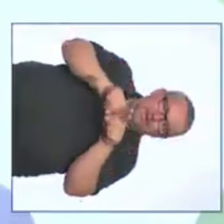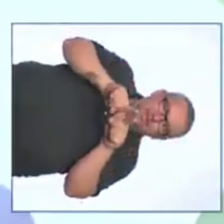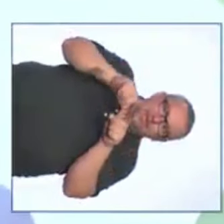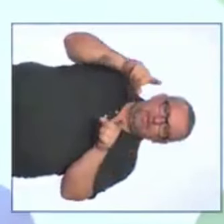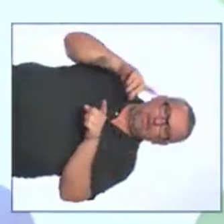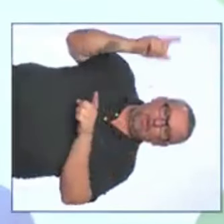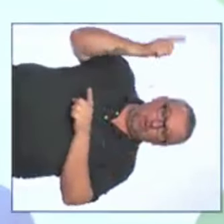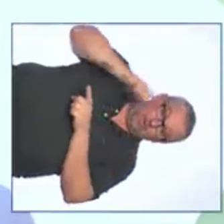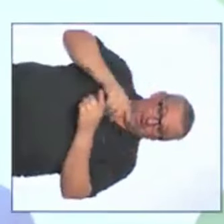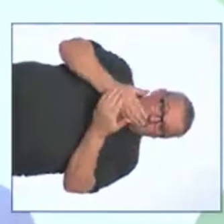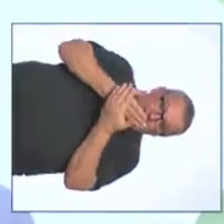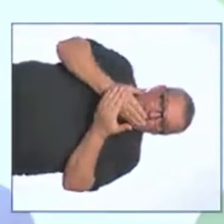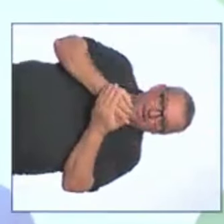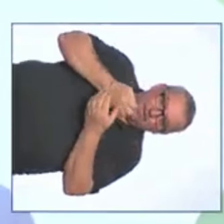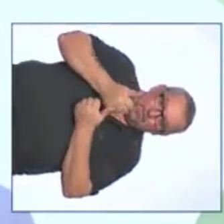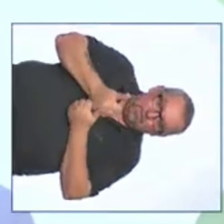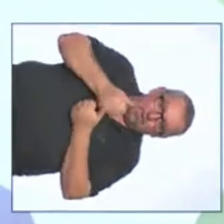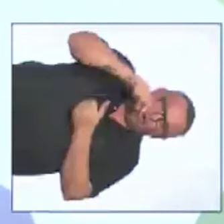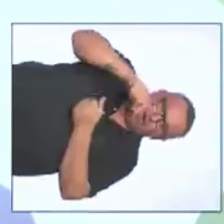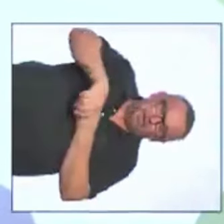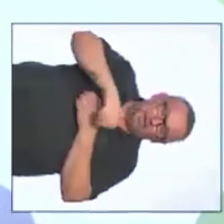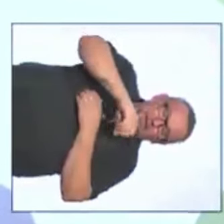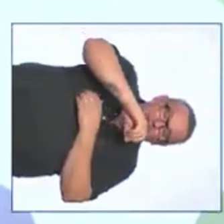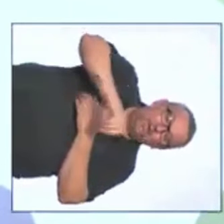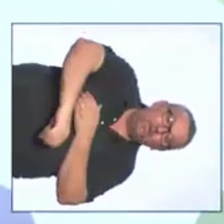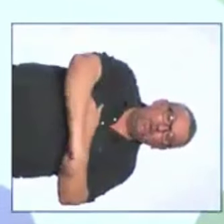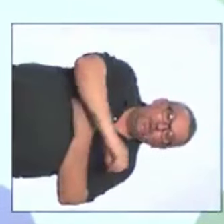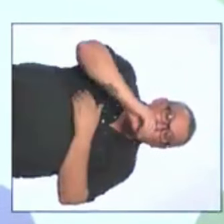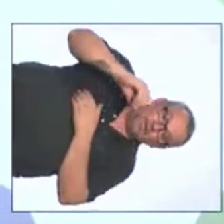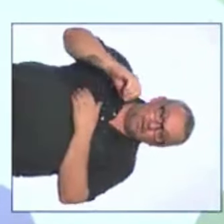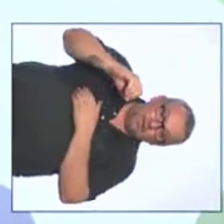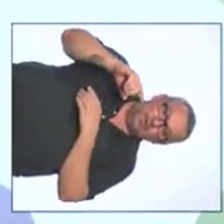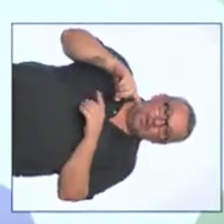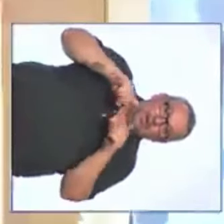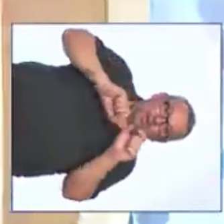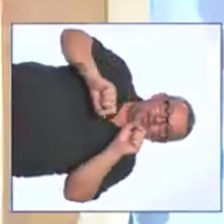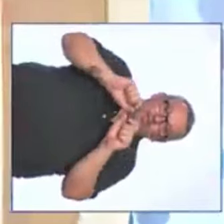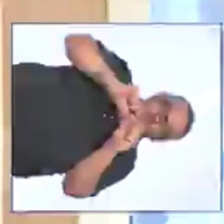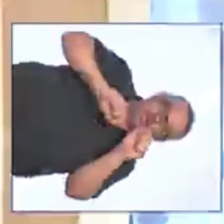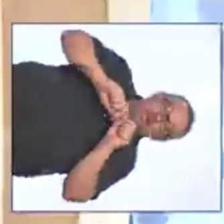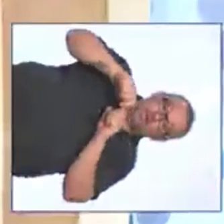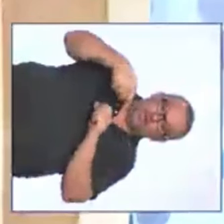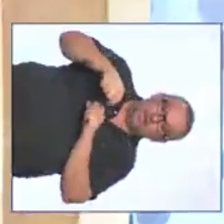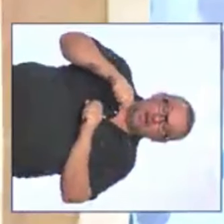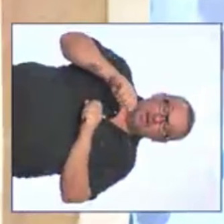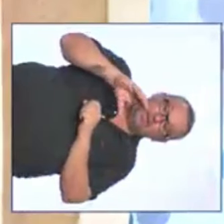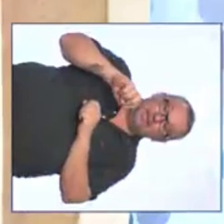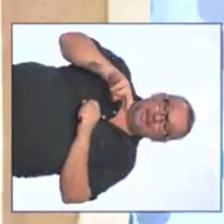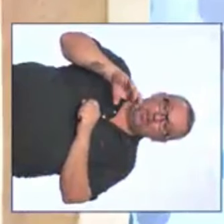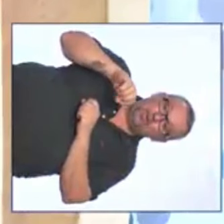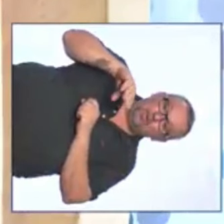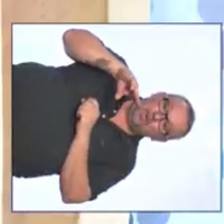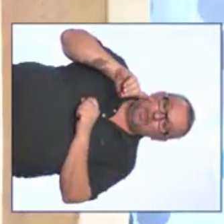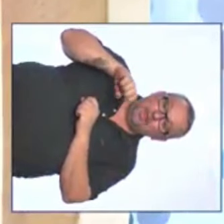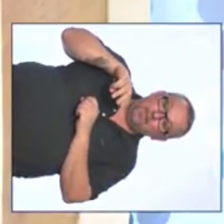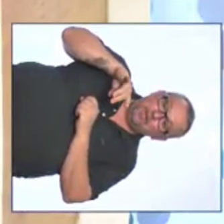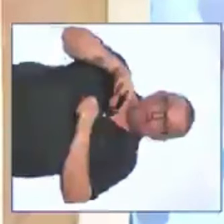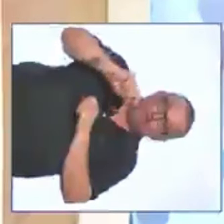consegue ter aulas boas aqui no centro de mídia se vocês participam com a gente com foco com uma maneira